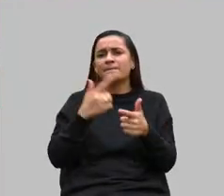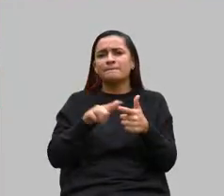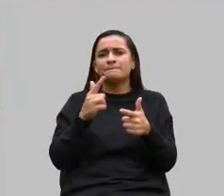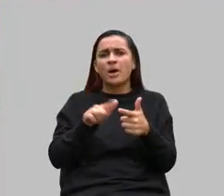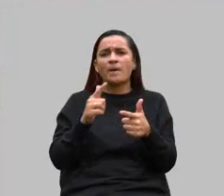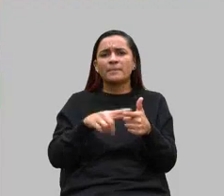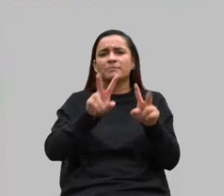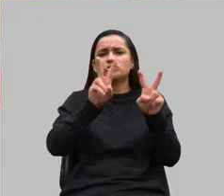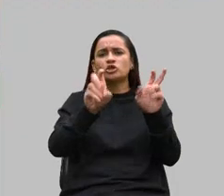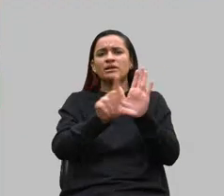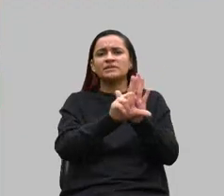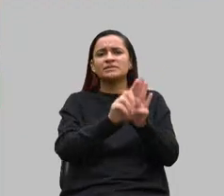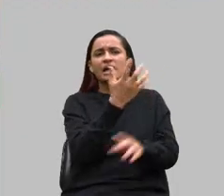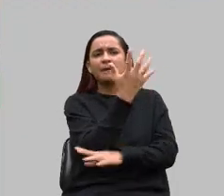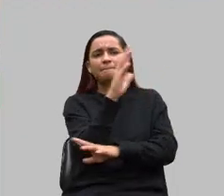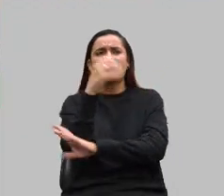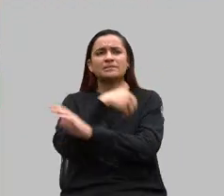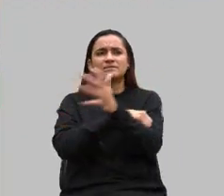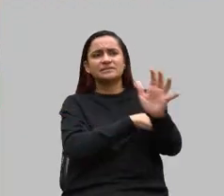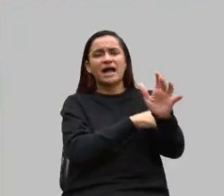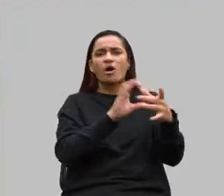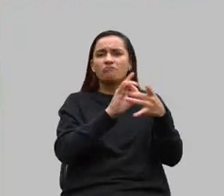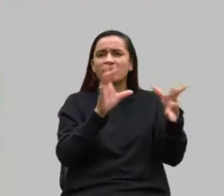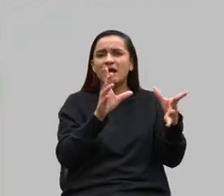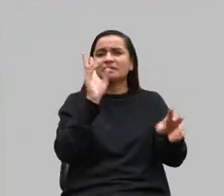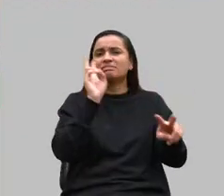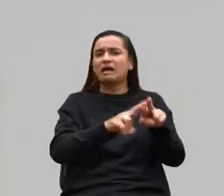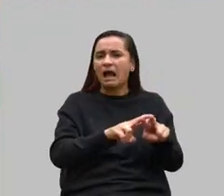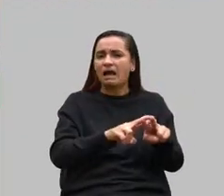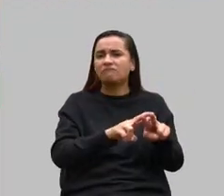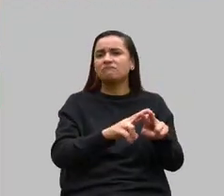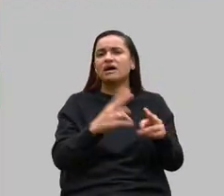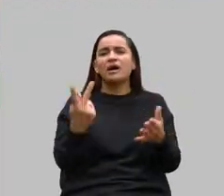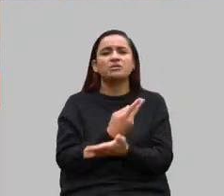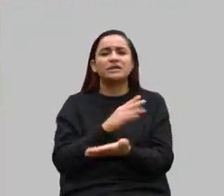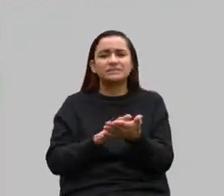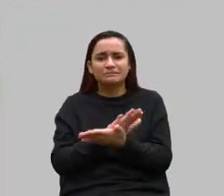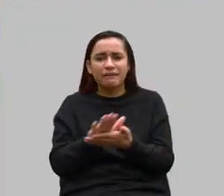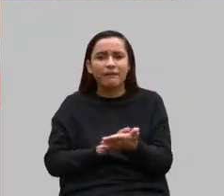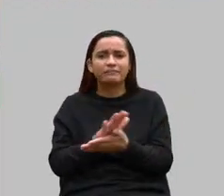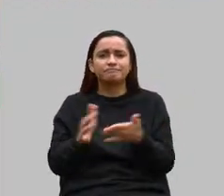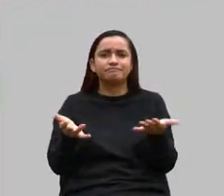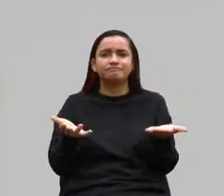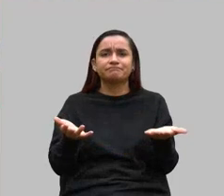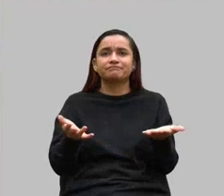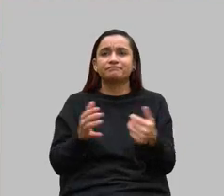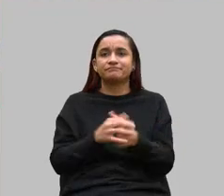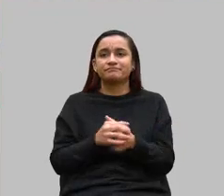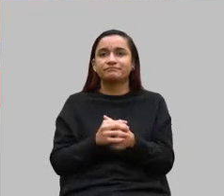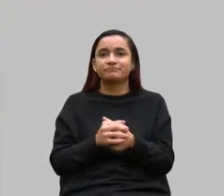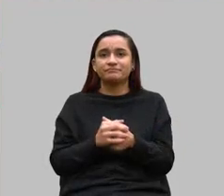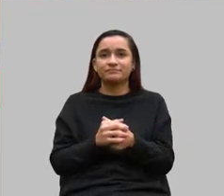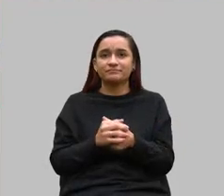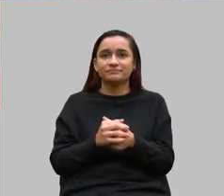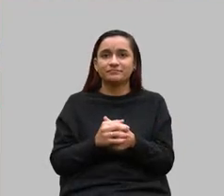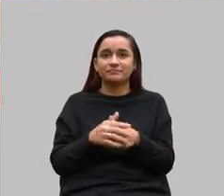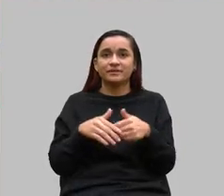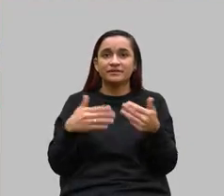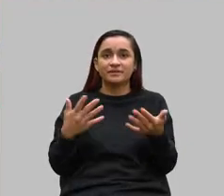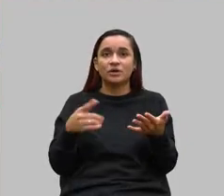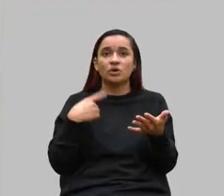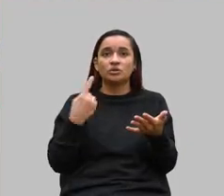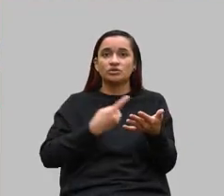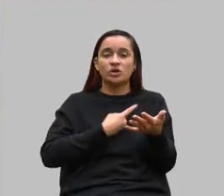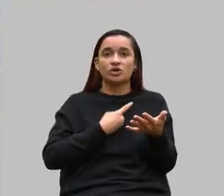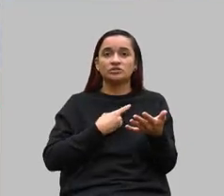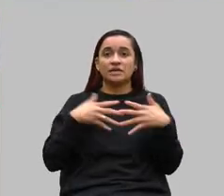ambiental isso e aquilo que travam tudo e não acontece nada né então aí nós nos animamos por